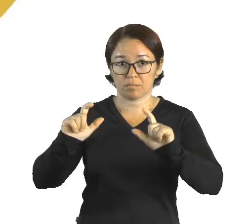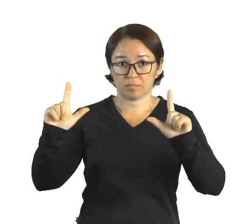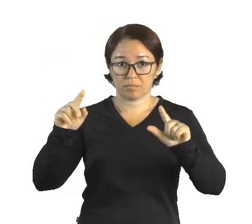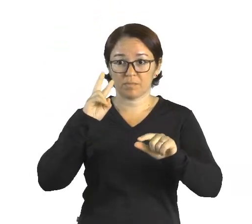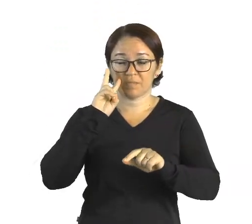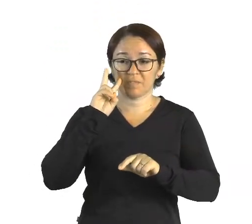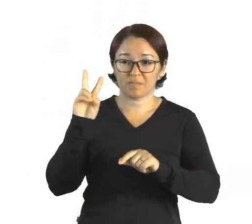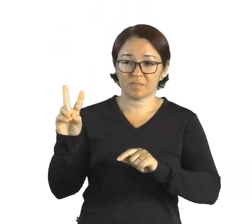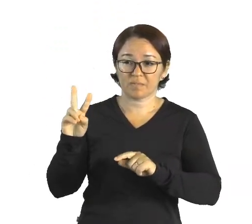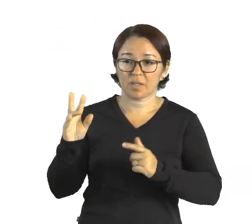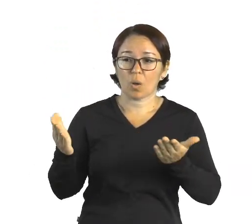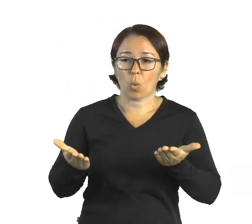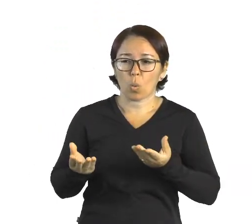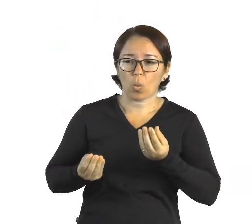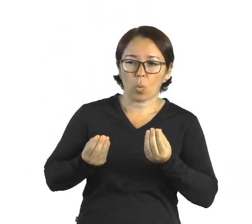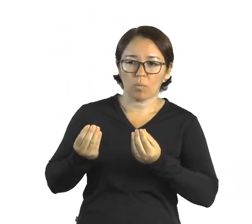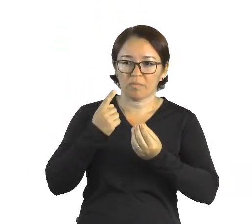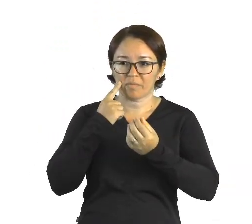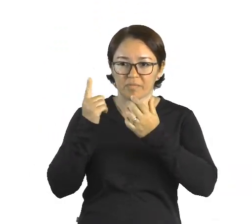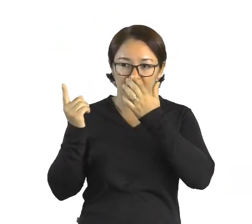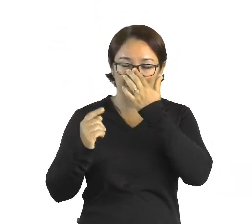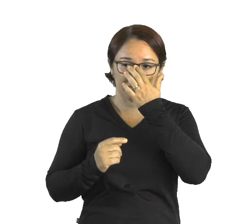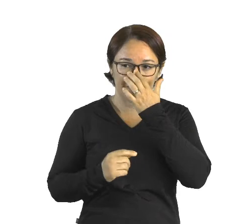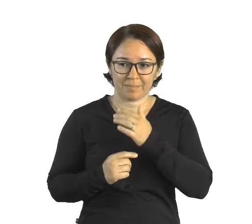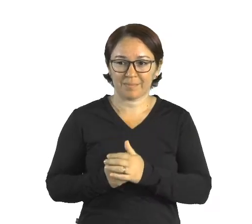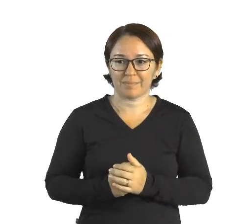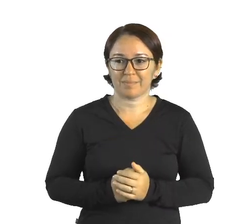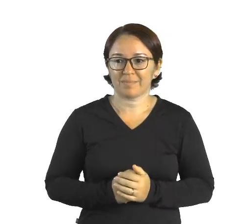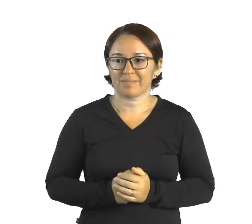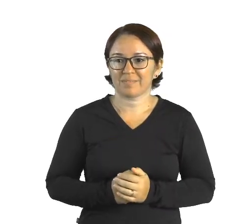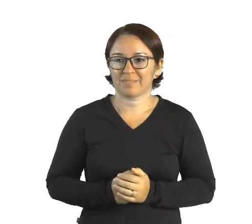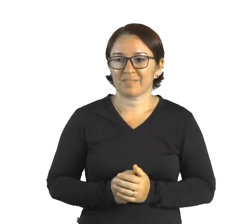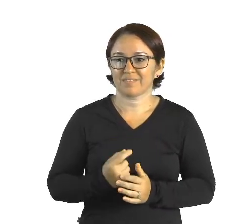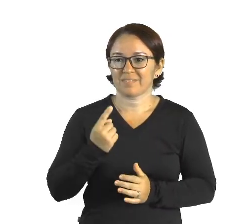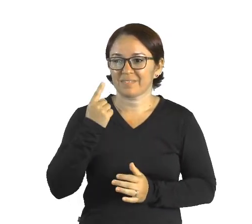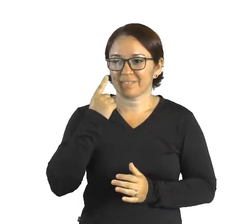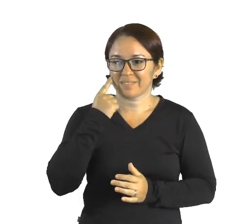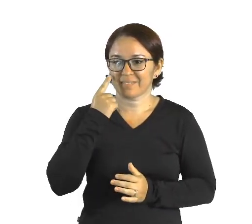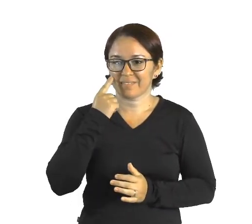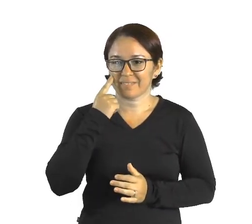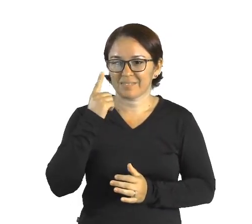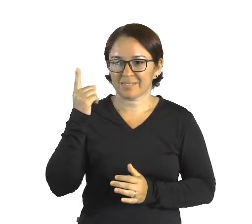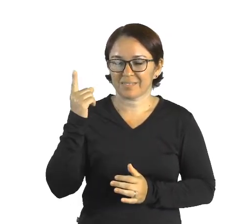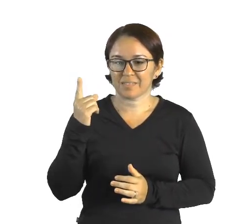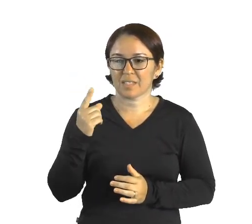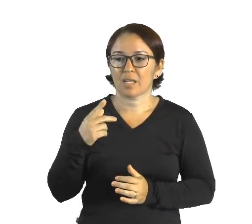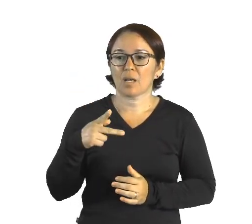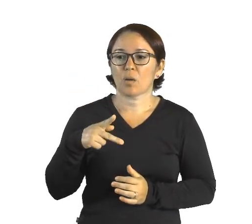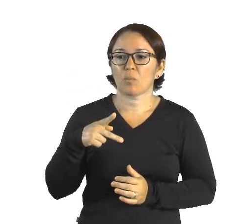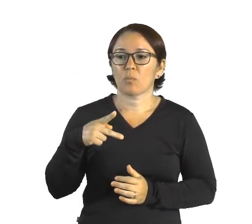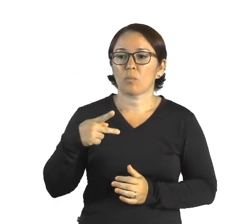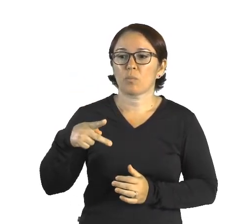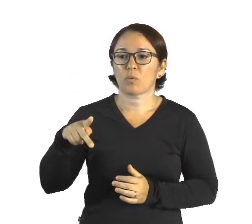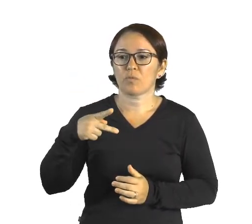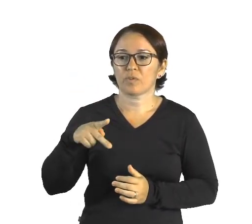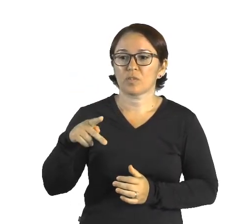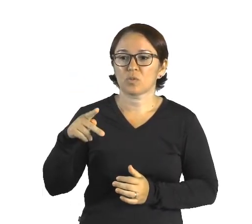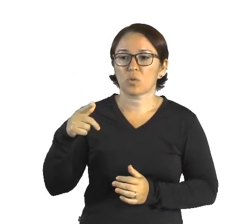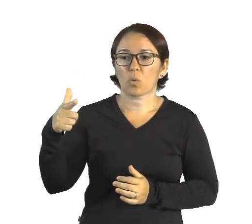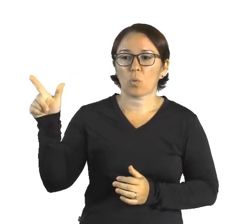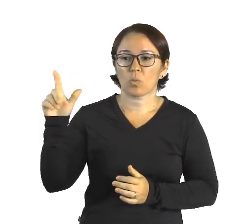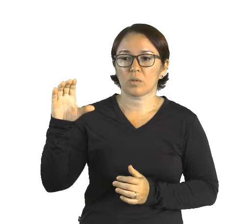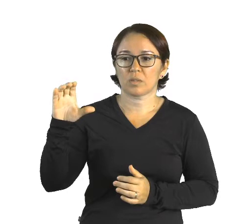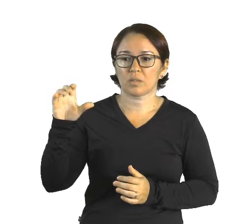que vai acontecer. Aqui eu montei o cenário, claro, tive a ajuda da professora Cândida, com os macaquinhos para me ajudar a montar o